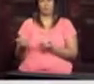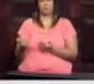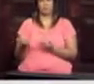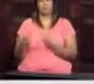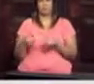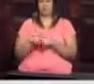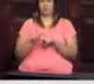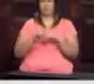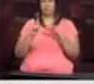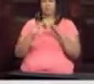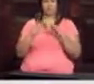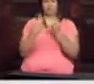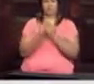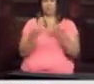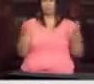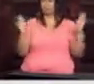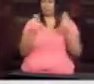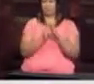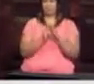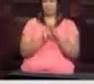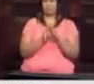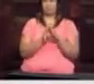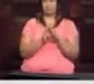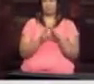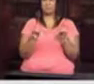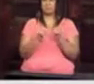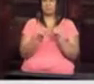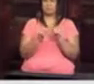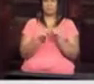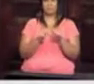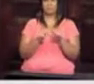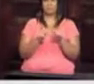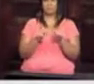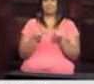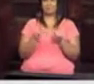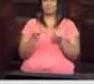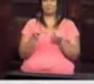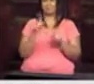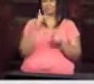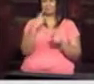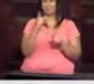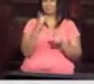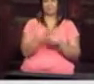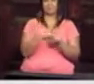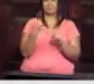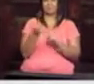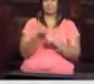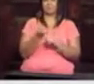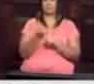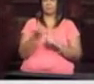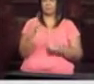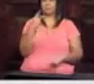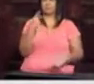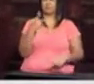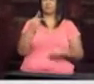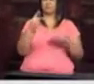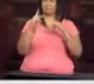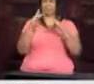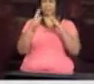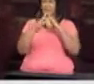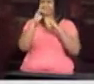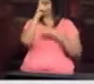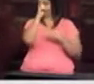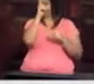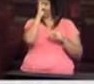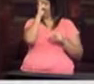se fecha a escola, que se fecha o centro de assistência social, que o hospital, por exemplo, a clínica da família, atende